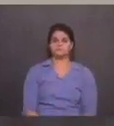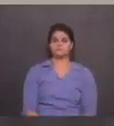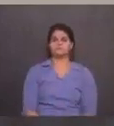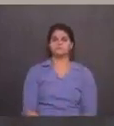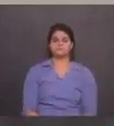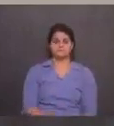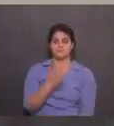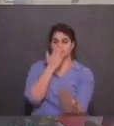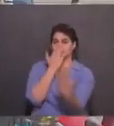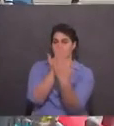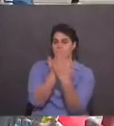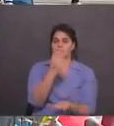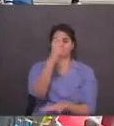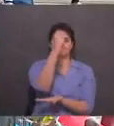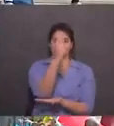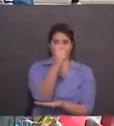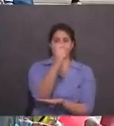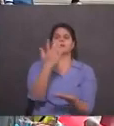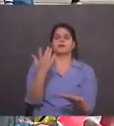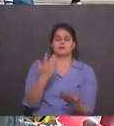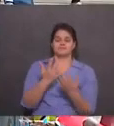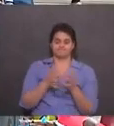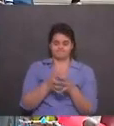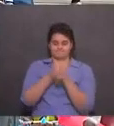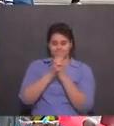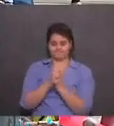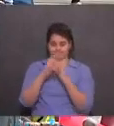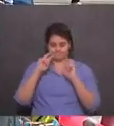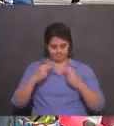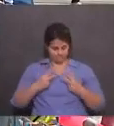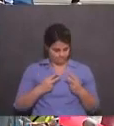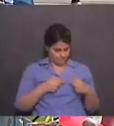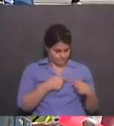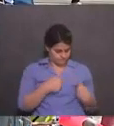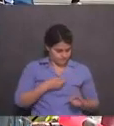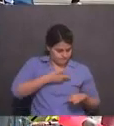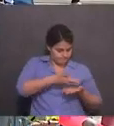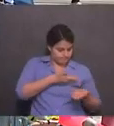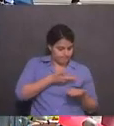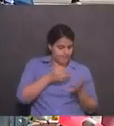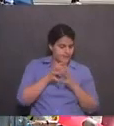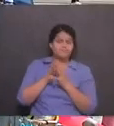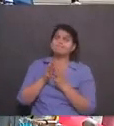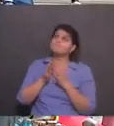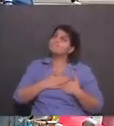Diante do Santíssimo, rezemos a Deus no nosso íntimo. Adoremos o Senhor em silêncio.